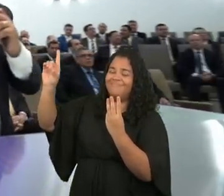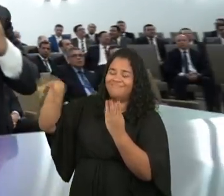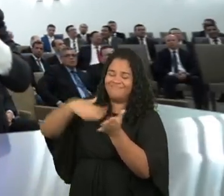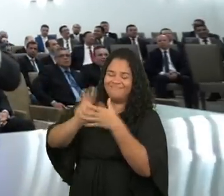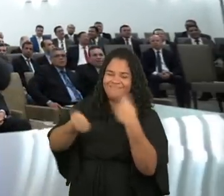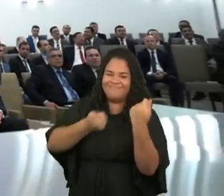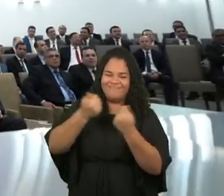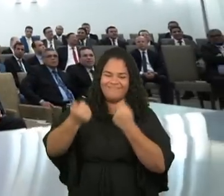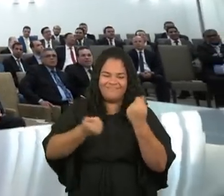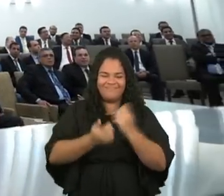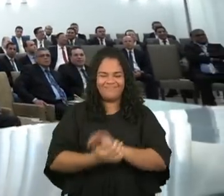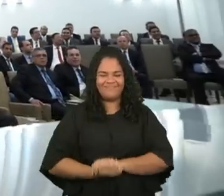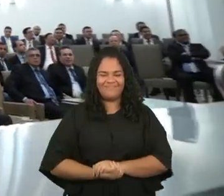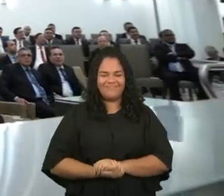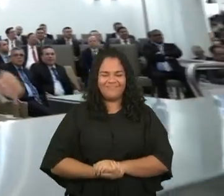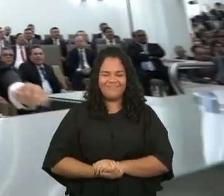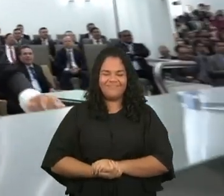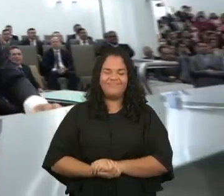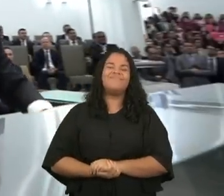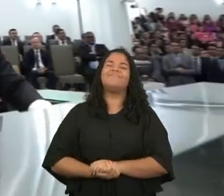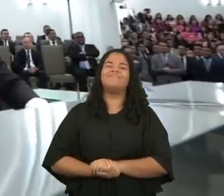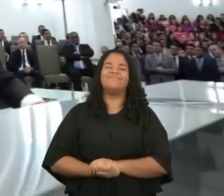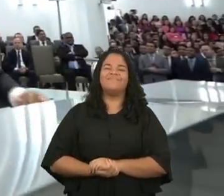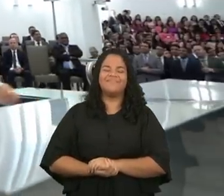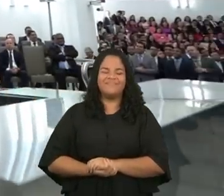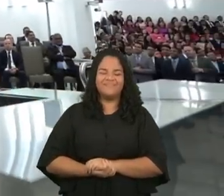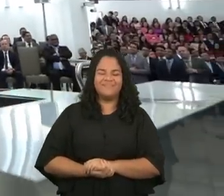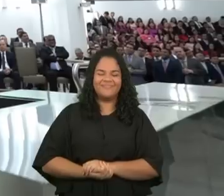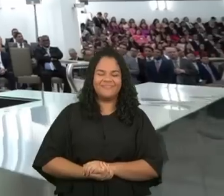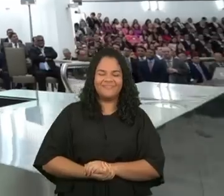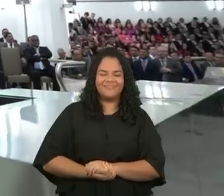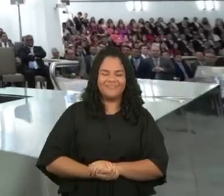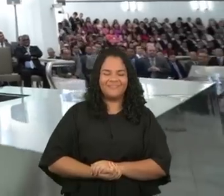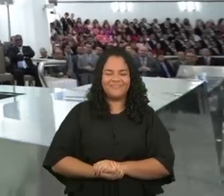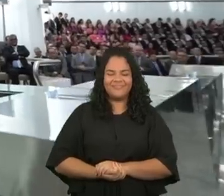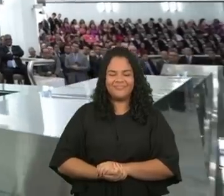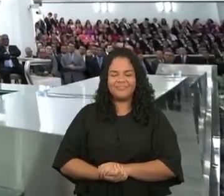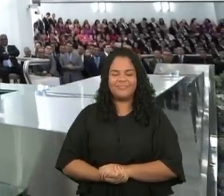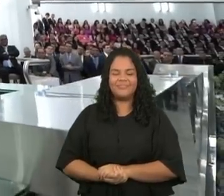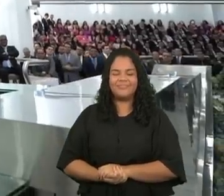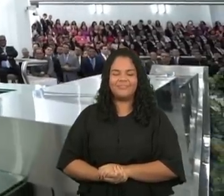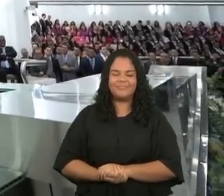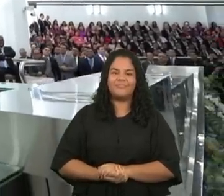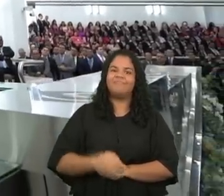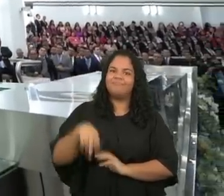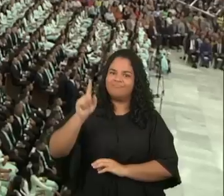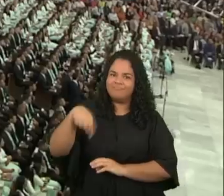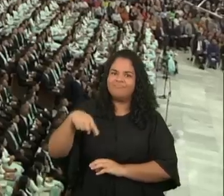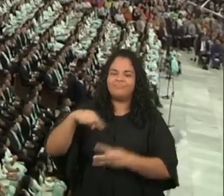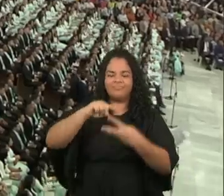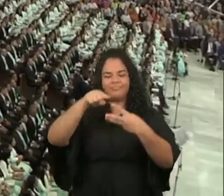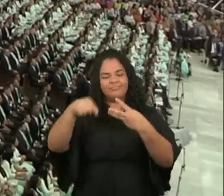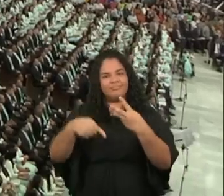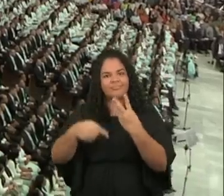Aleluia. Foi antes deles. Eles estão devagar. Mas vamos embora. Isso é o quê?